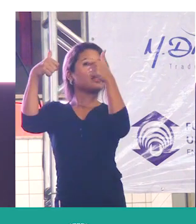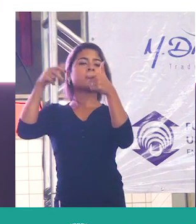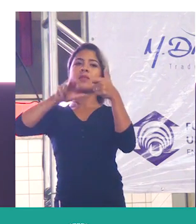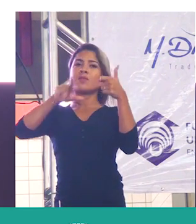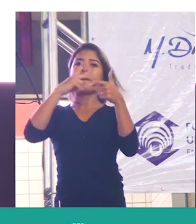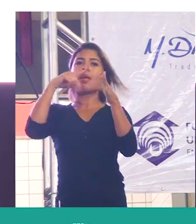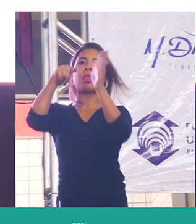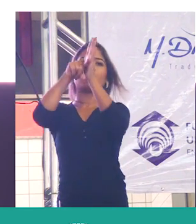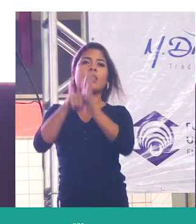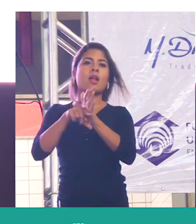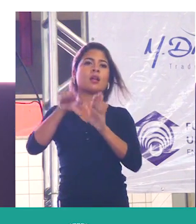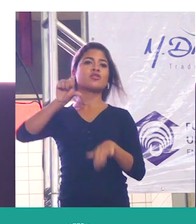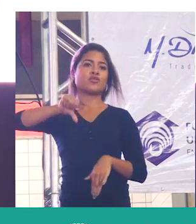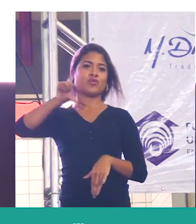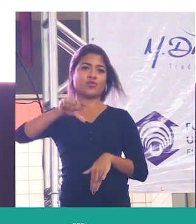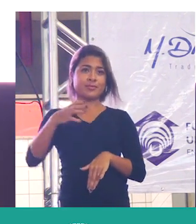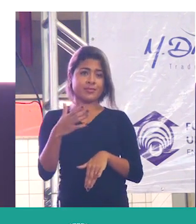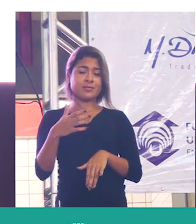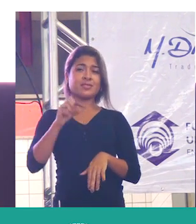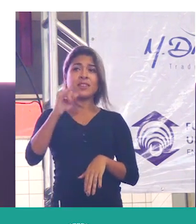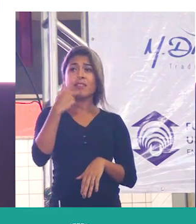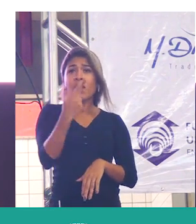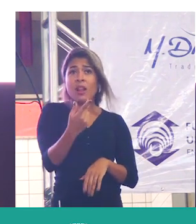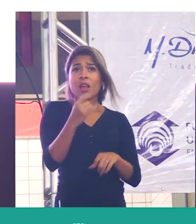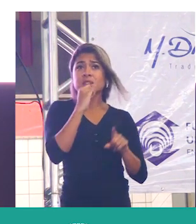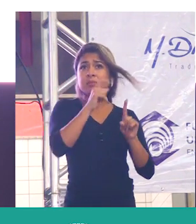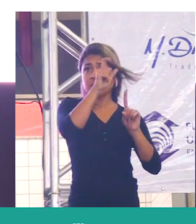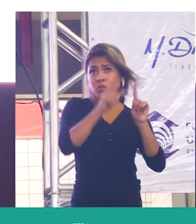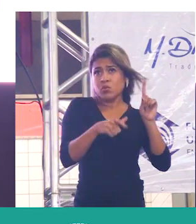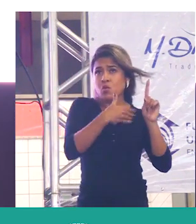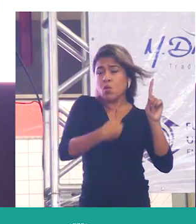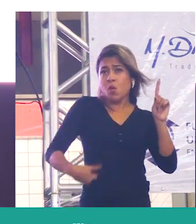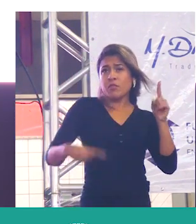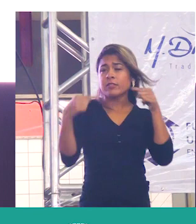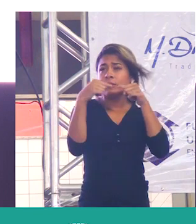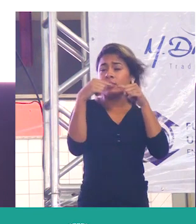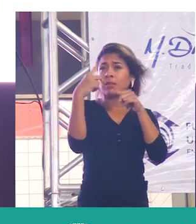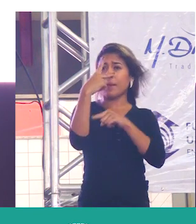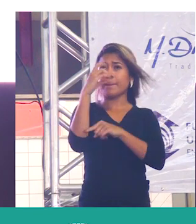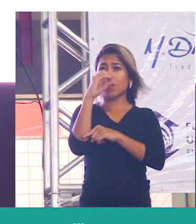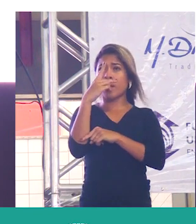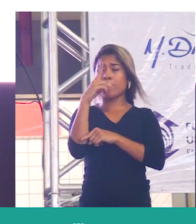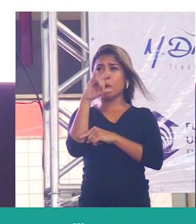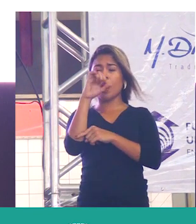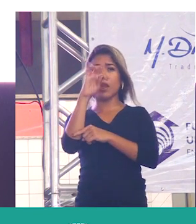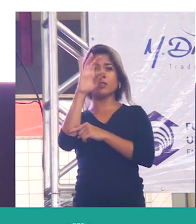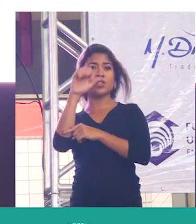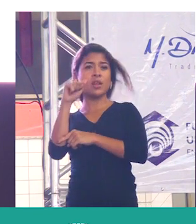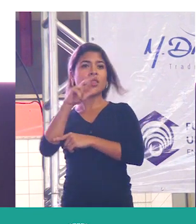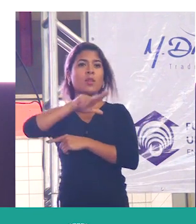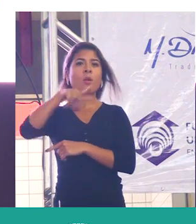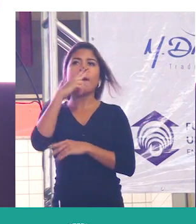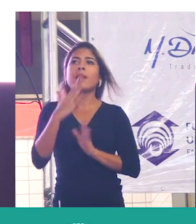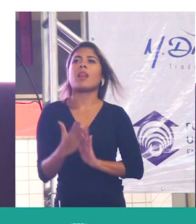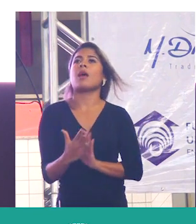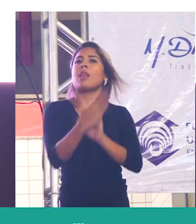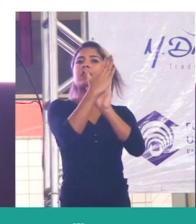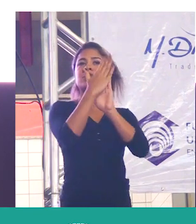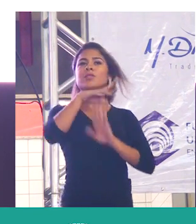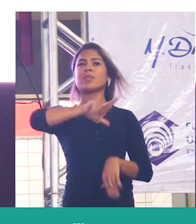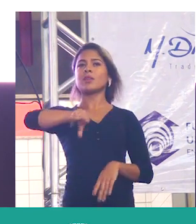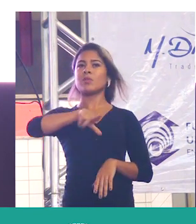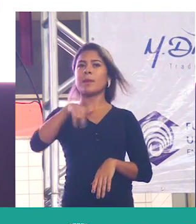populista. Normalmente, quando se fala isso, não é um elogio, e sim uma crítica, e uma crítica